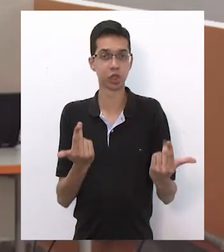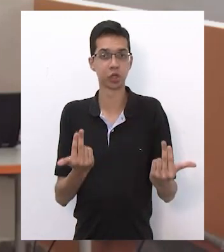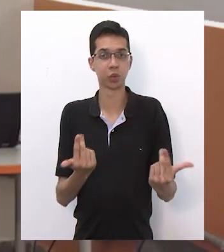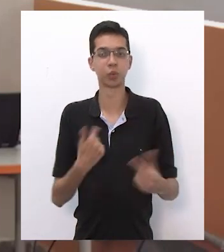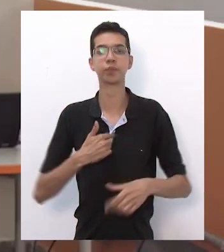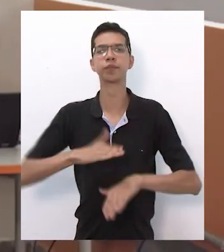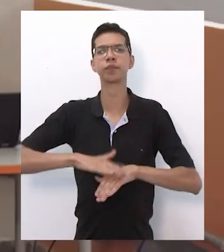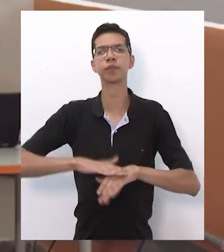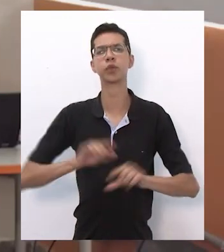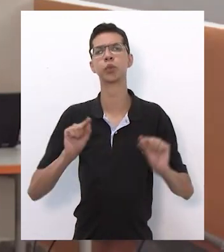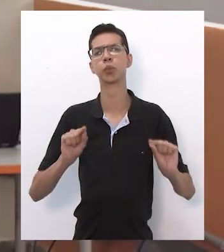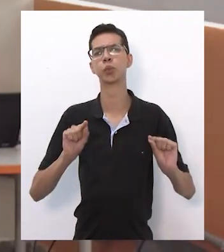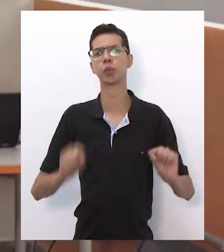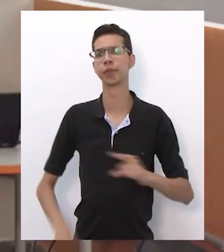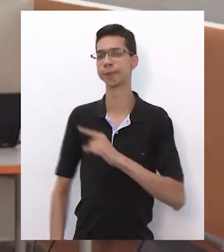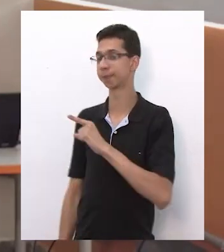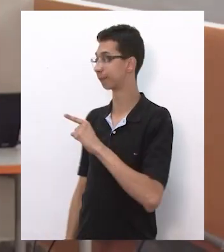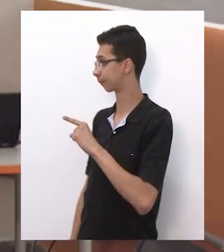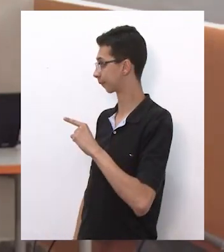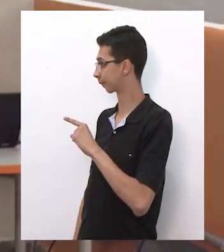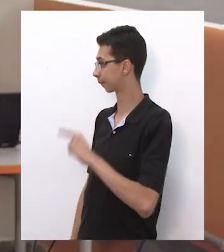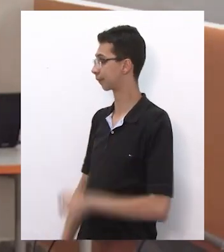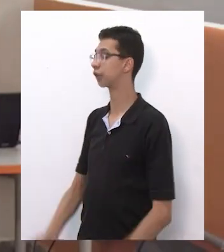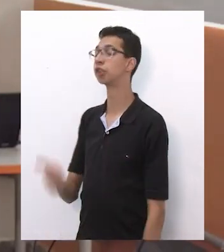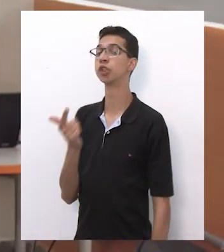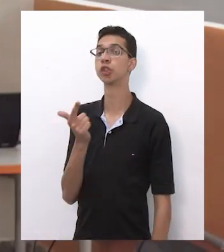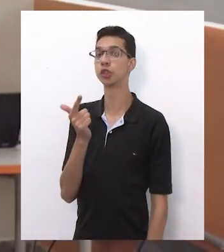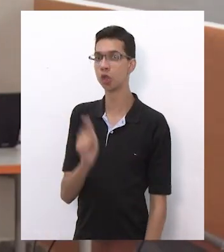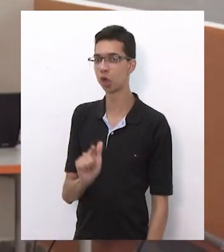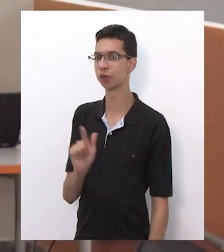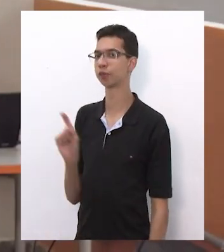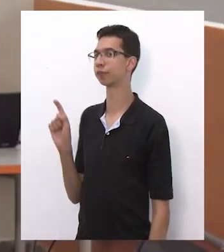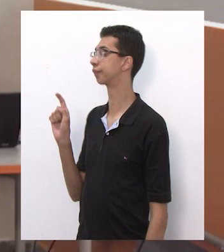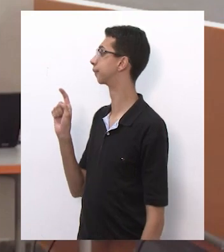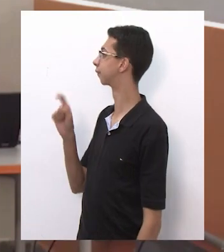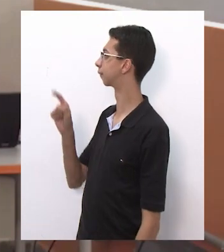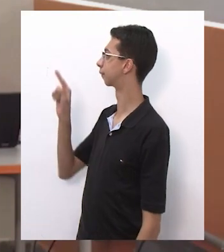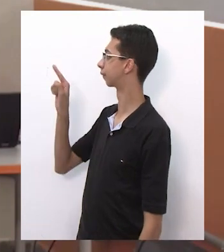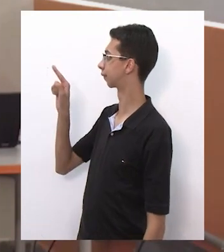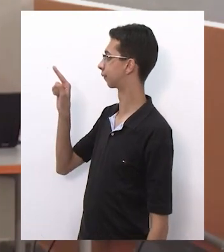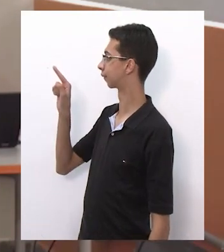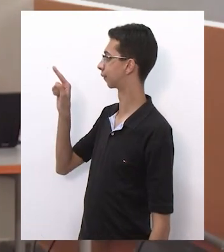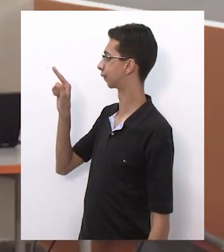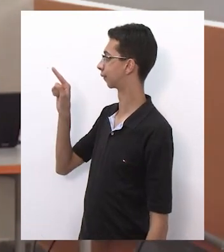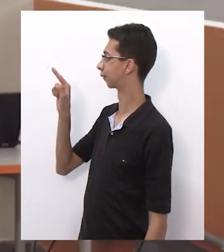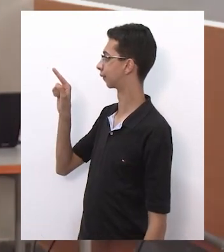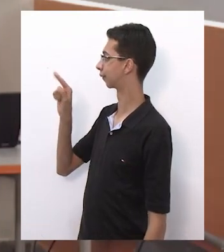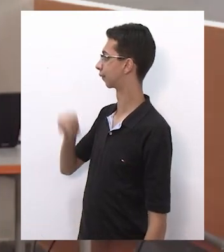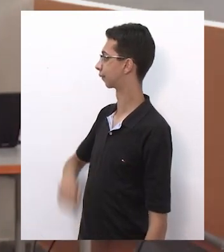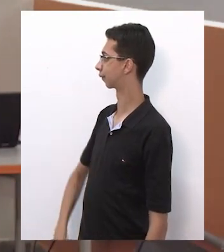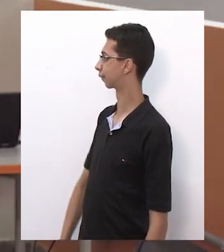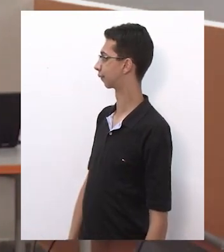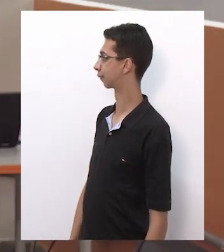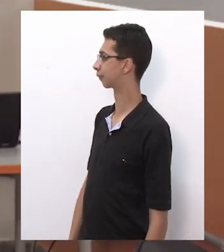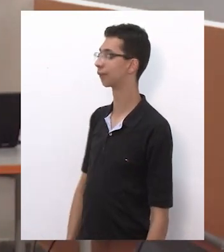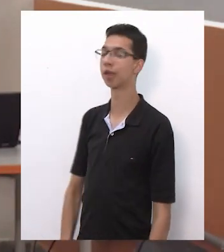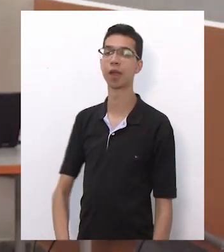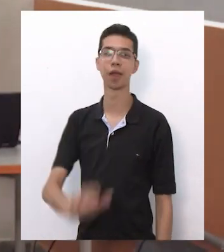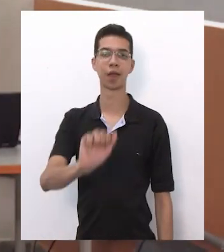quê? Mais uma vez, vou arrastar o botão do mouse, selecioná-los, e agora eu vou usar o botão